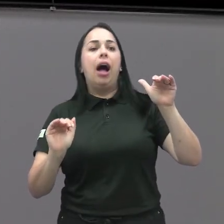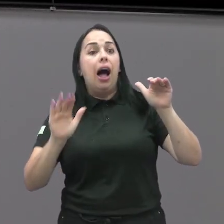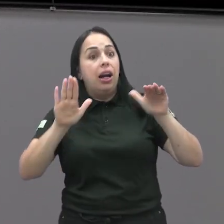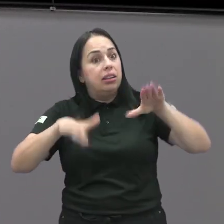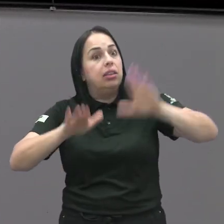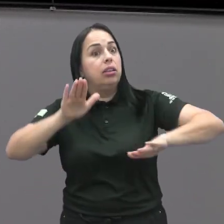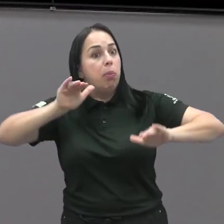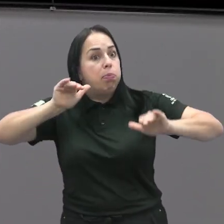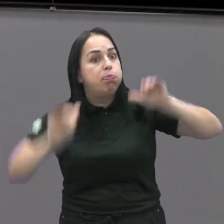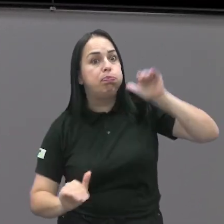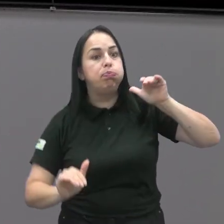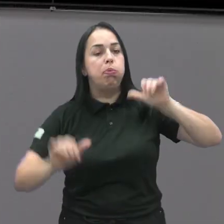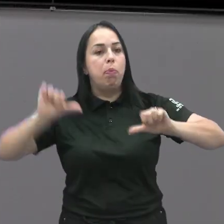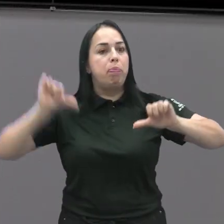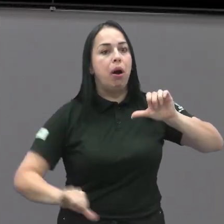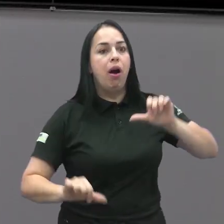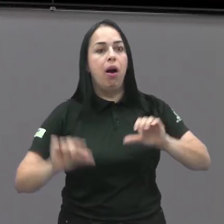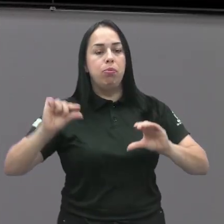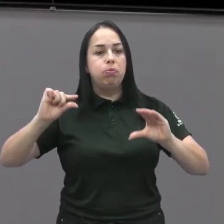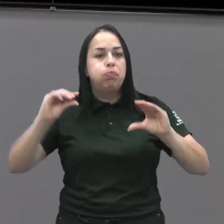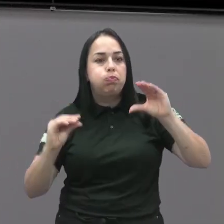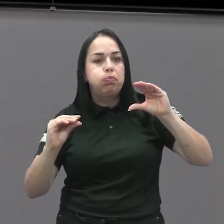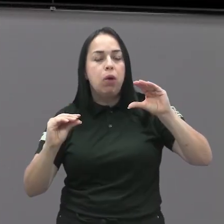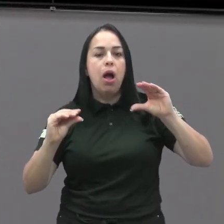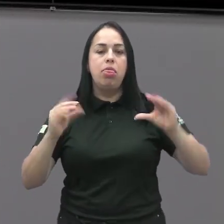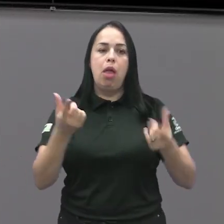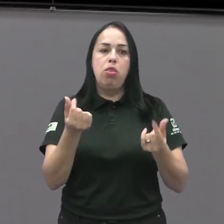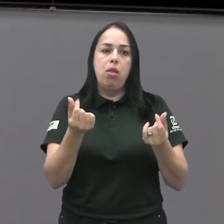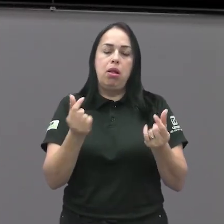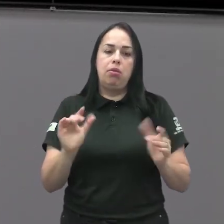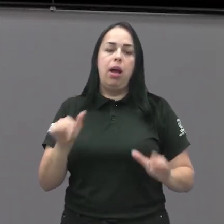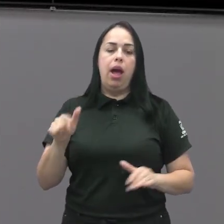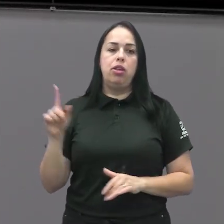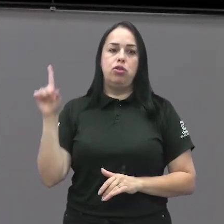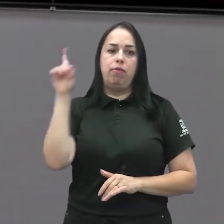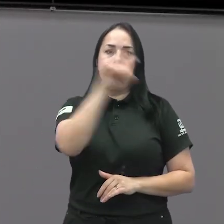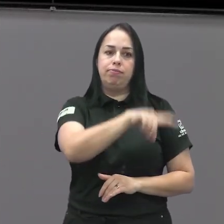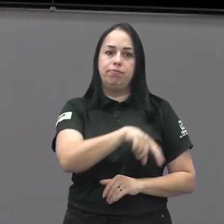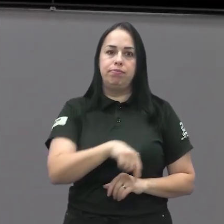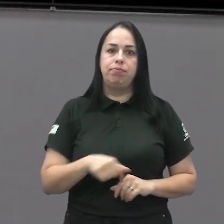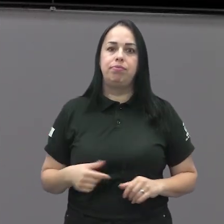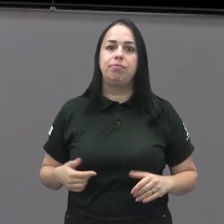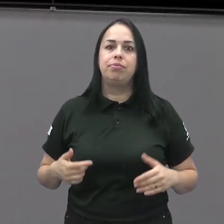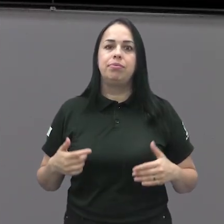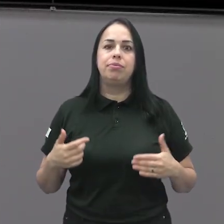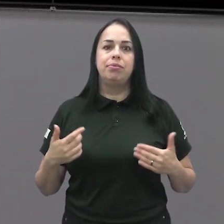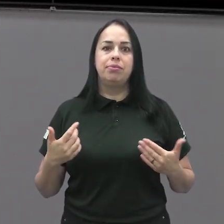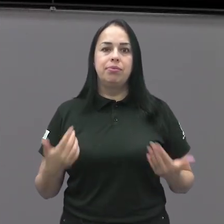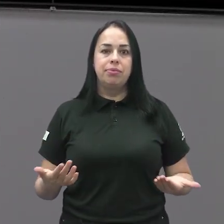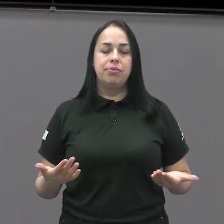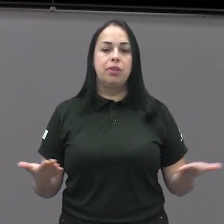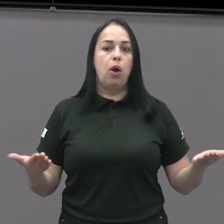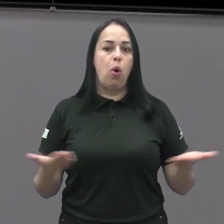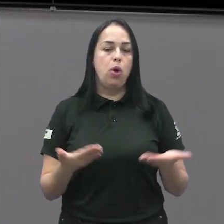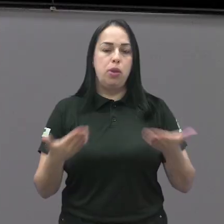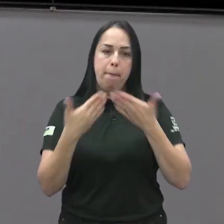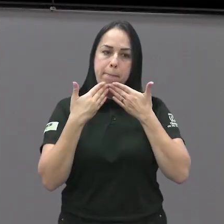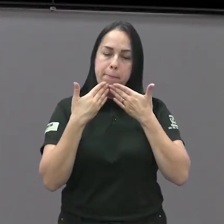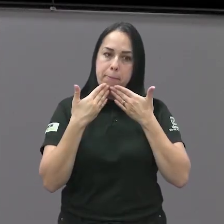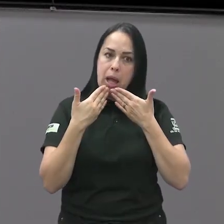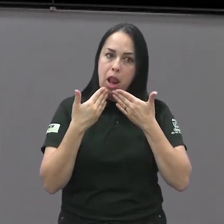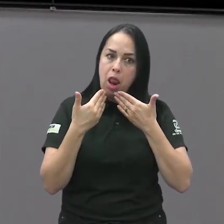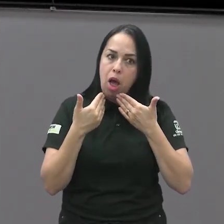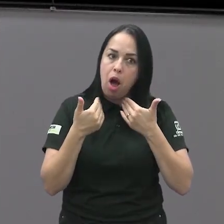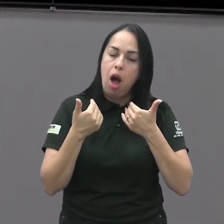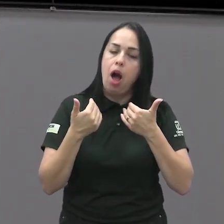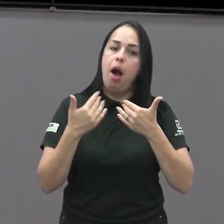vezes menos que isso ainda, né? Então a gente tinha muita dificuldade naquela época em relação a essas premiações, né? Hoje